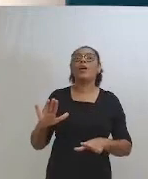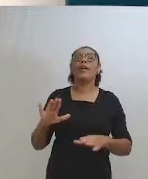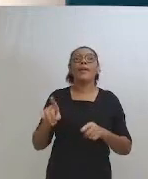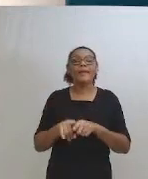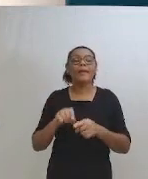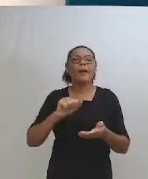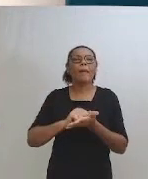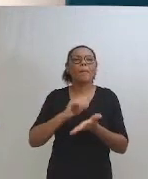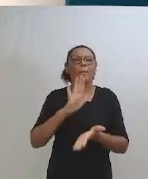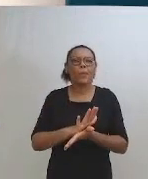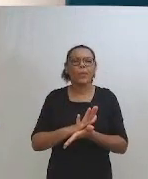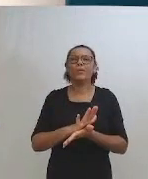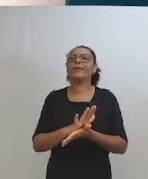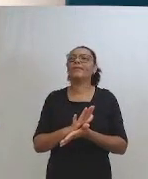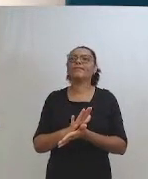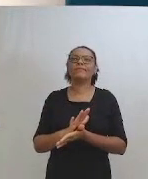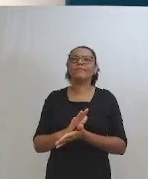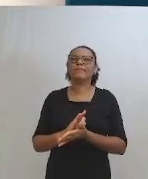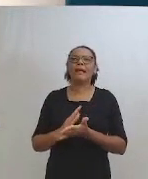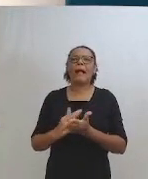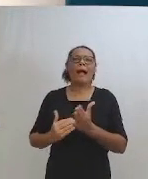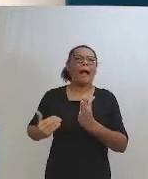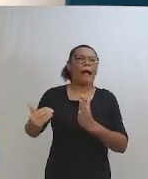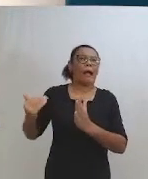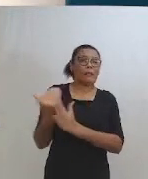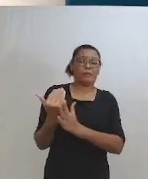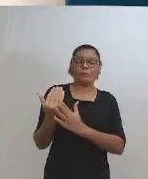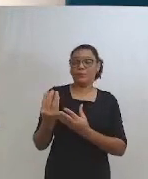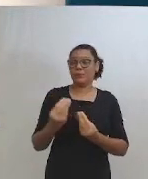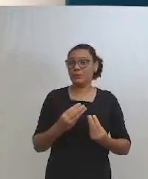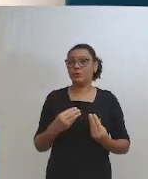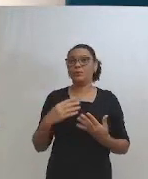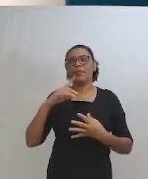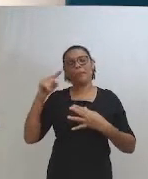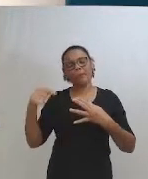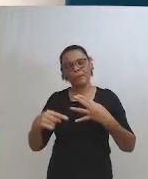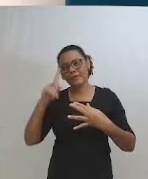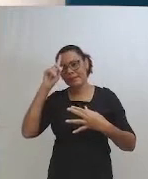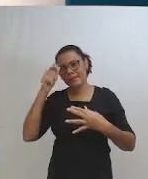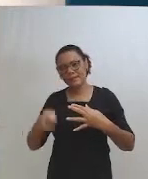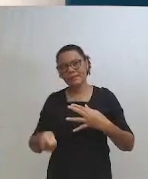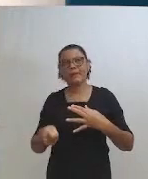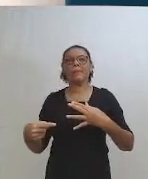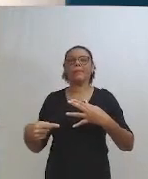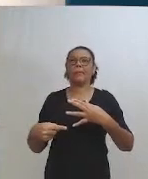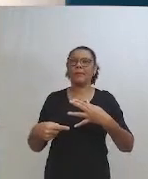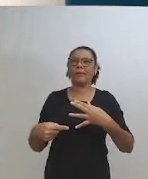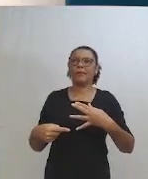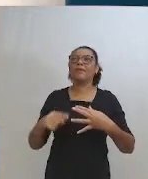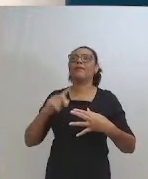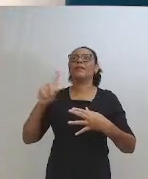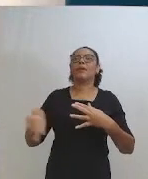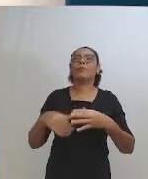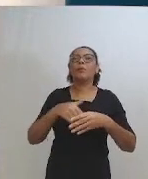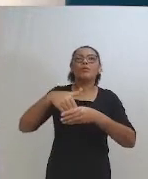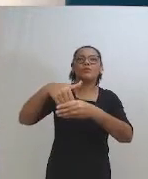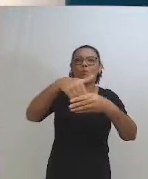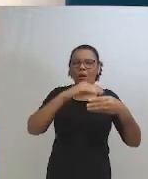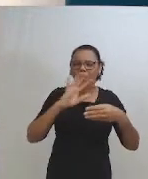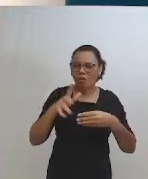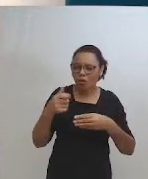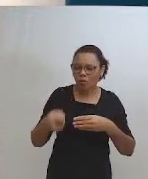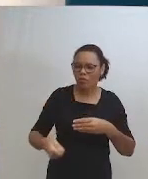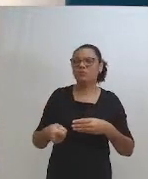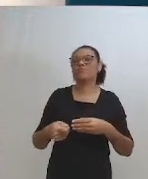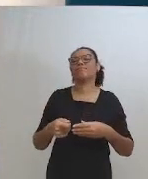dessa forma. Eu vi na decisão de primeiro grau e depois vi no acórdão que transcreve parte da decisão de primeiro grau. Eu